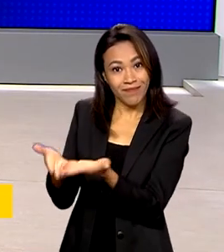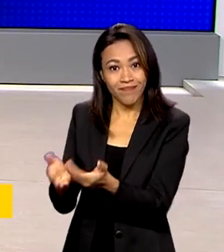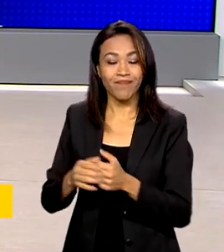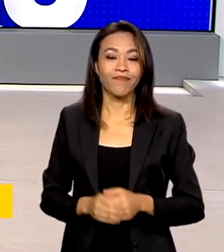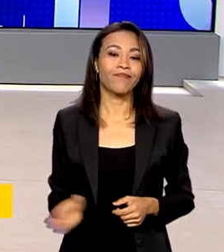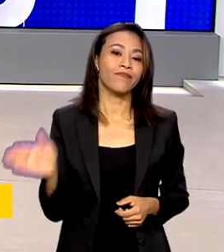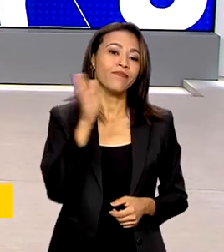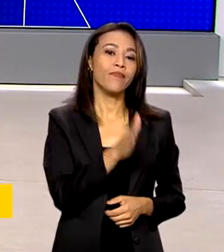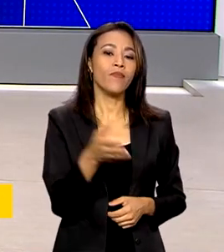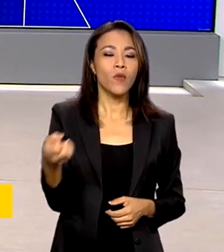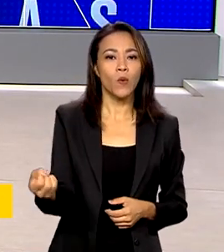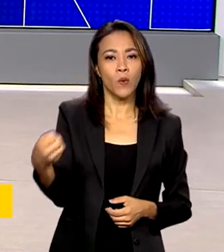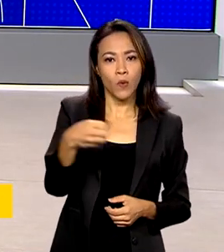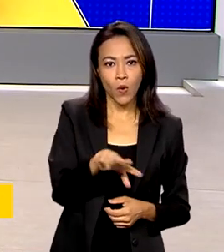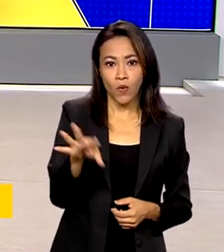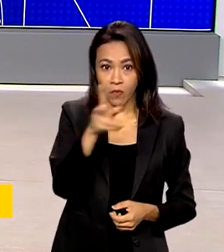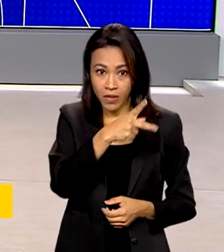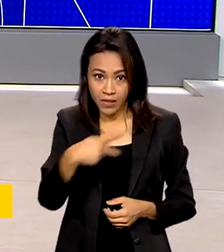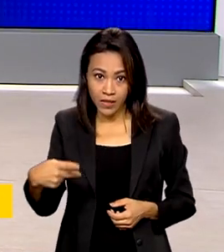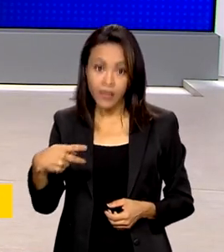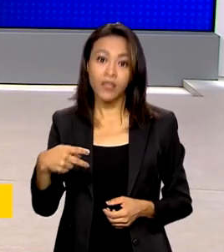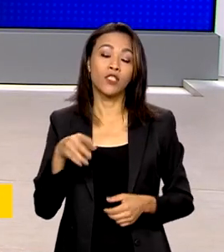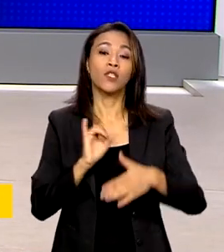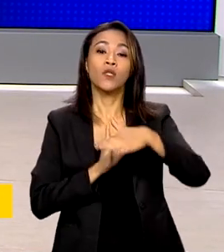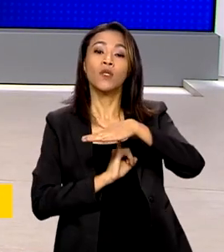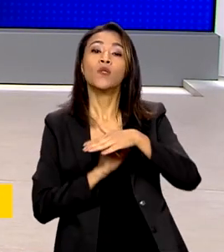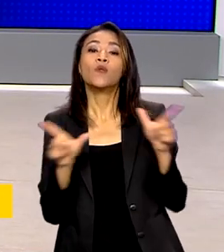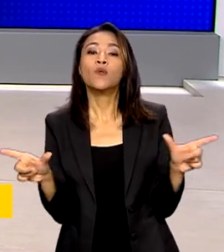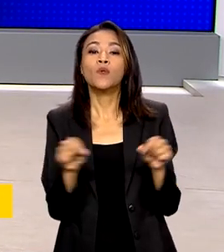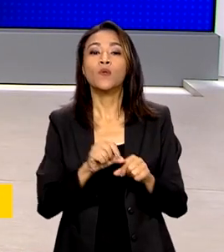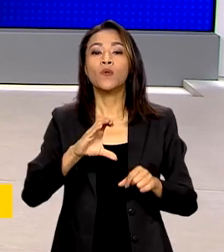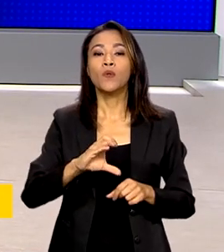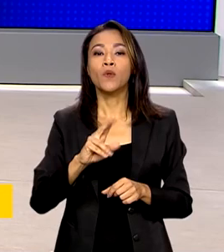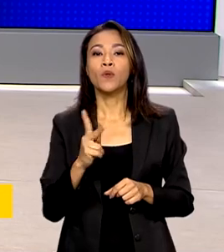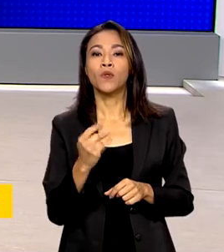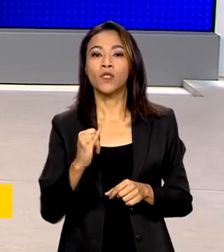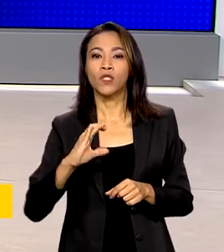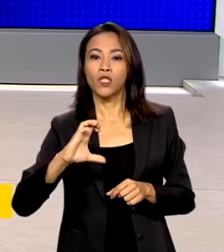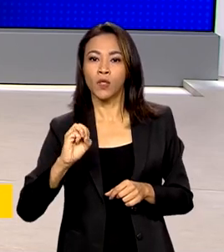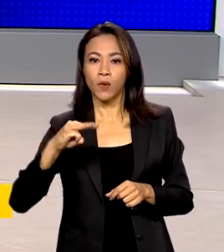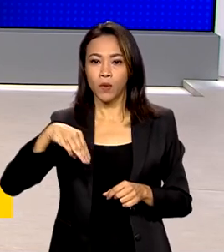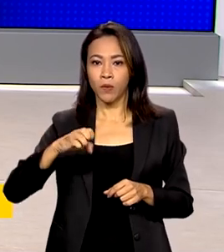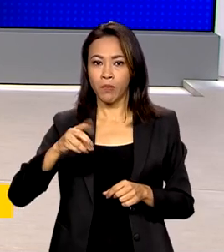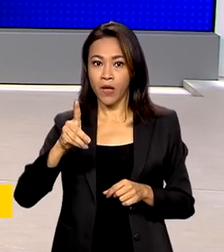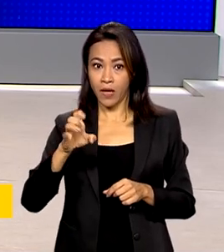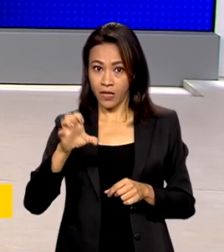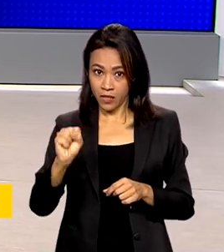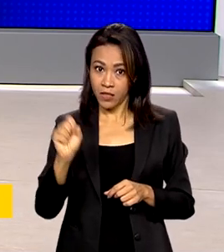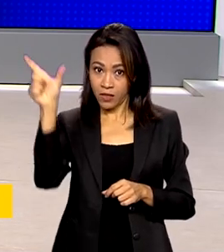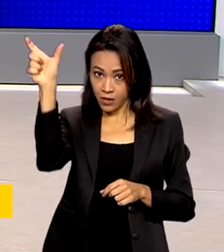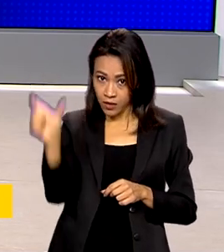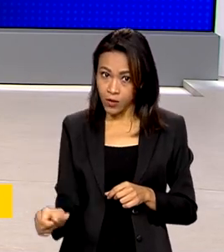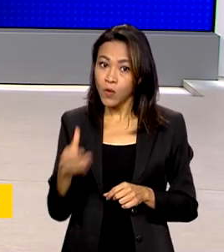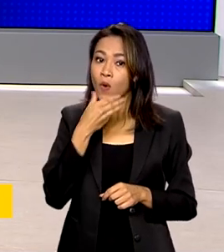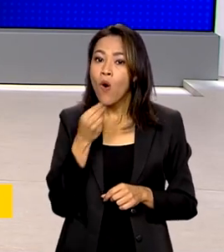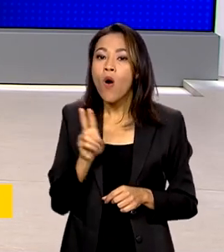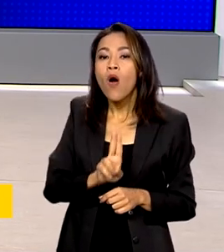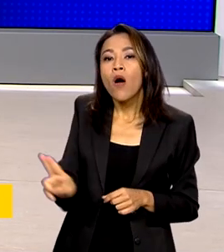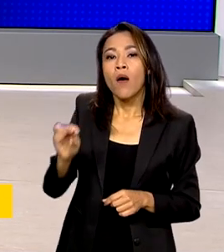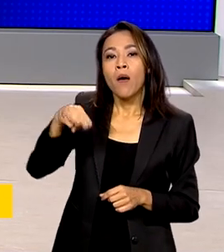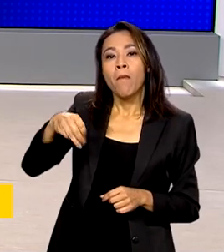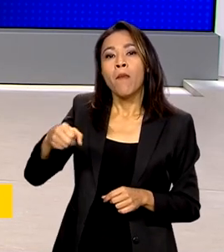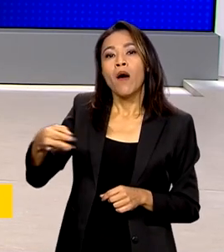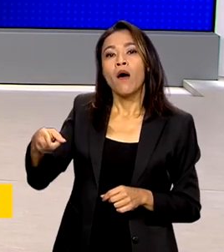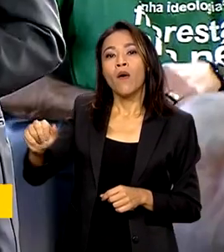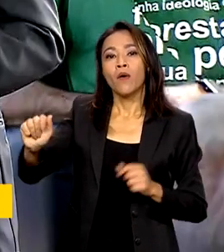um novo presidente do Instituto Chico Mendes de conservação da biodiversidade Mauro Oliveira Pires tomou posse nessa